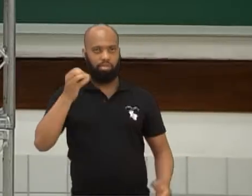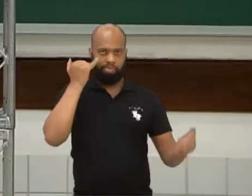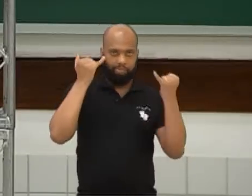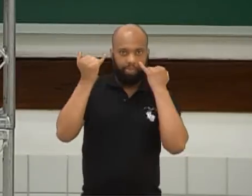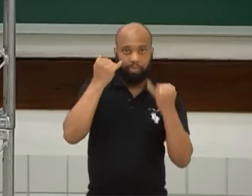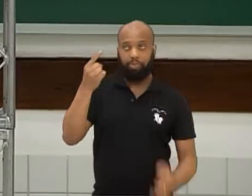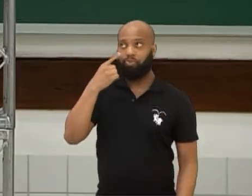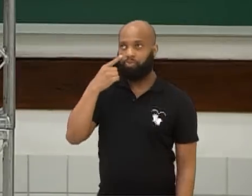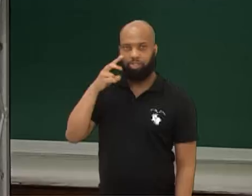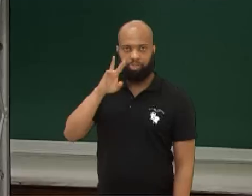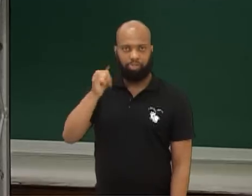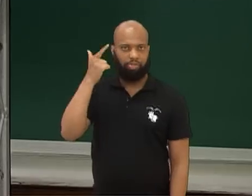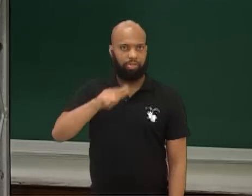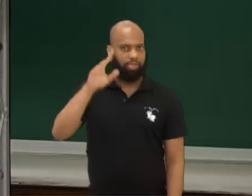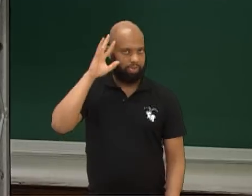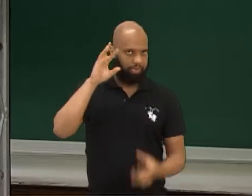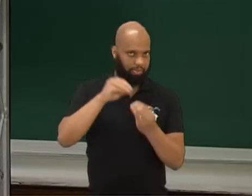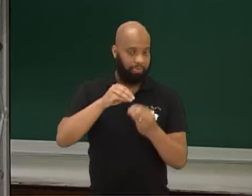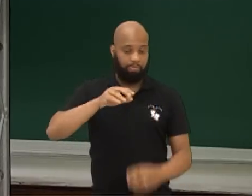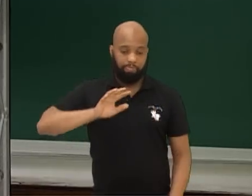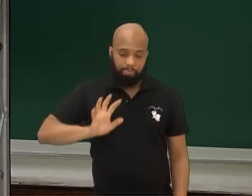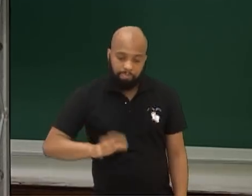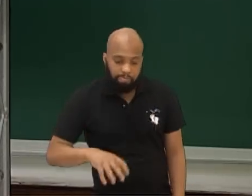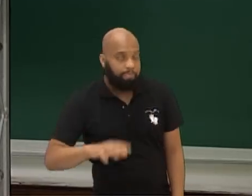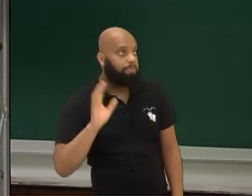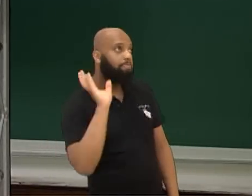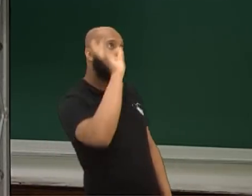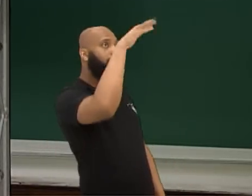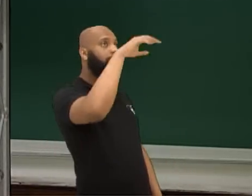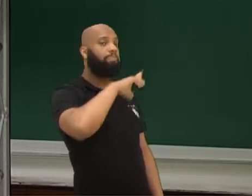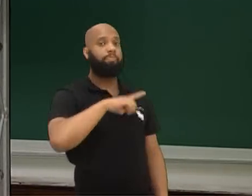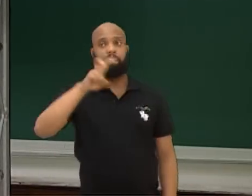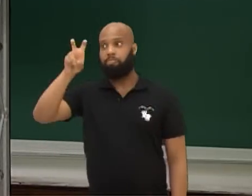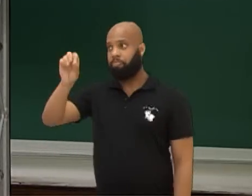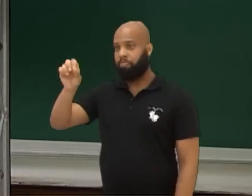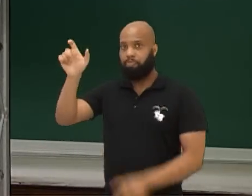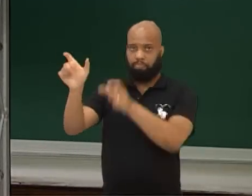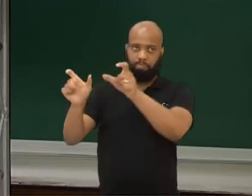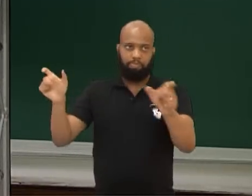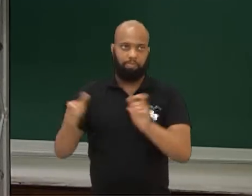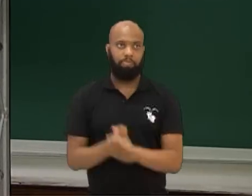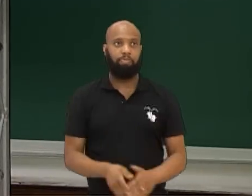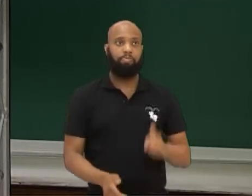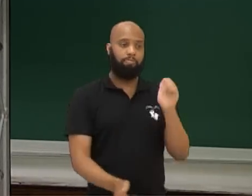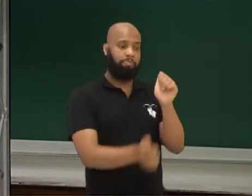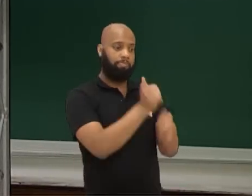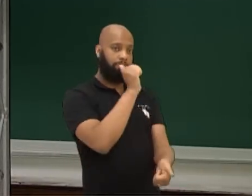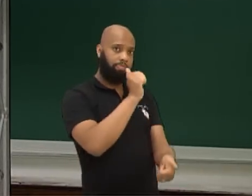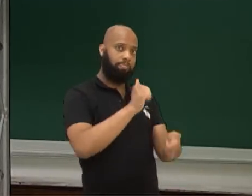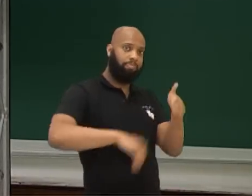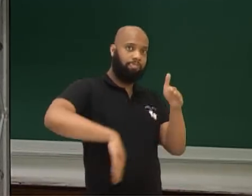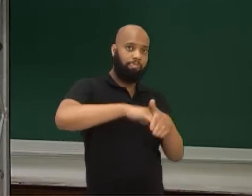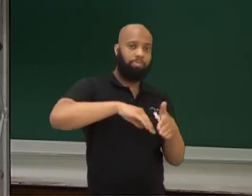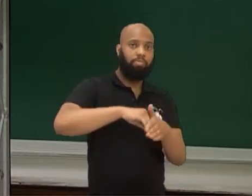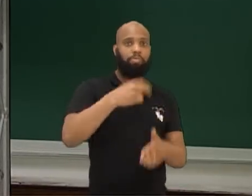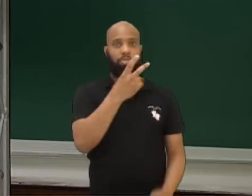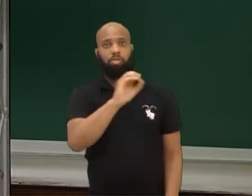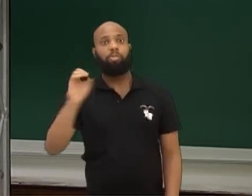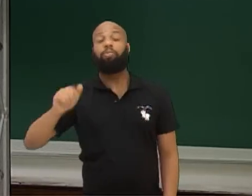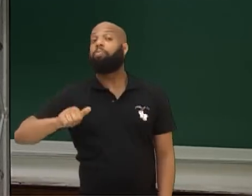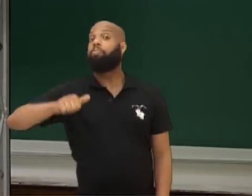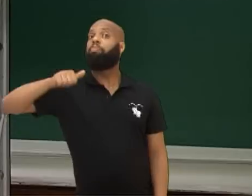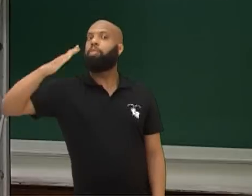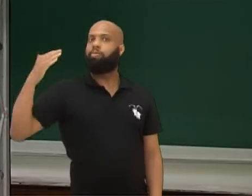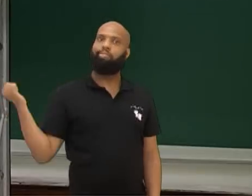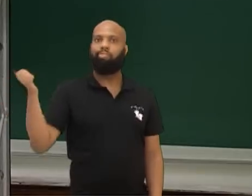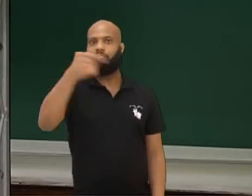Olha para vocês entenderem aqui. O basquete é praticado por 50 pessoas. O futebol, 200. Então, 200 é o maior,